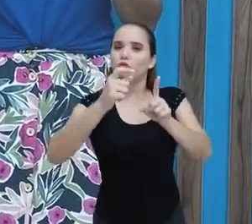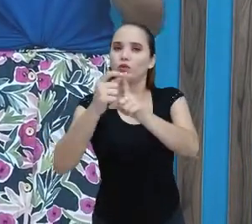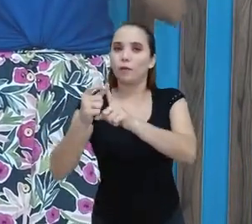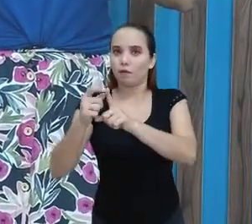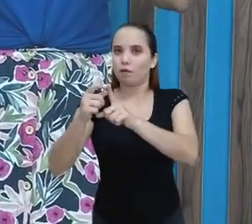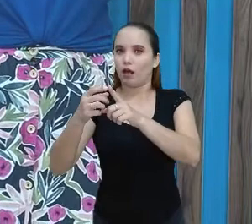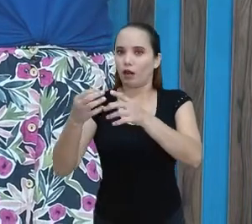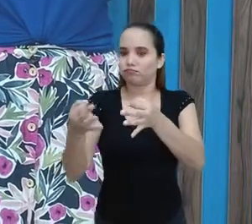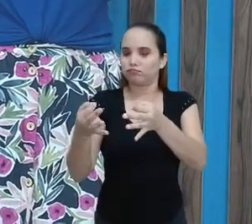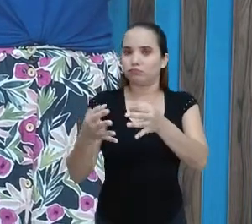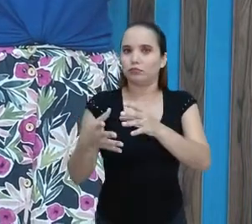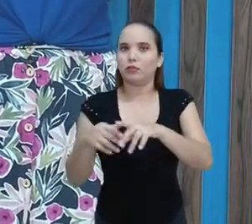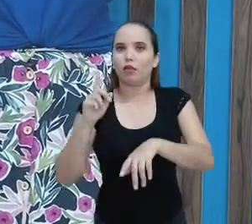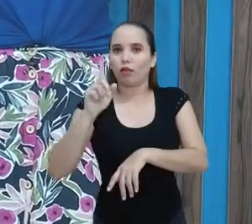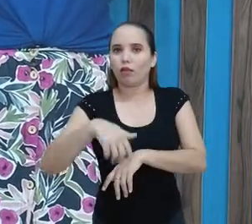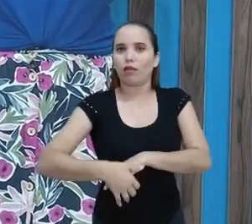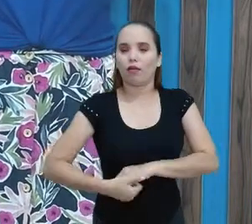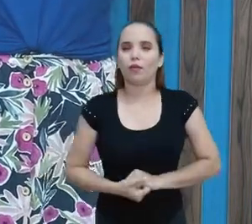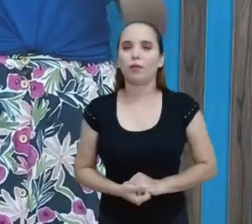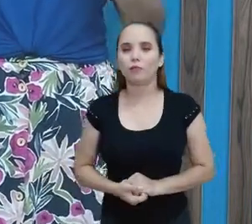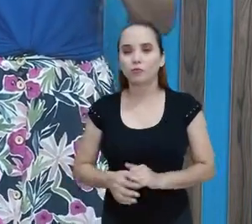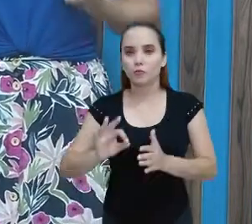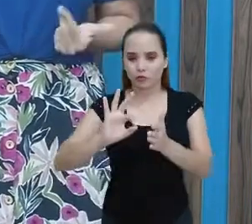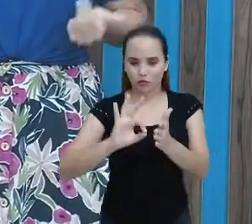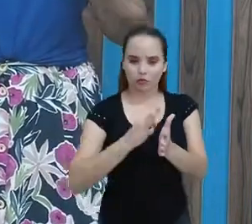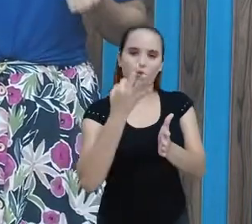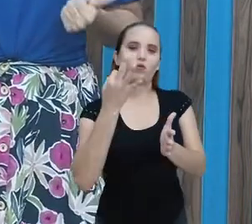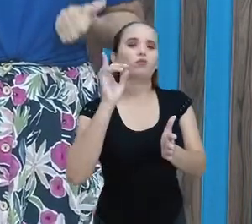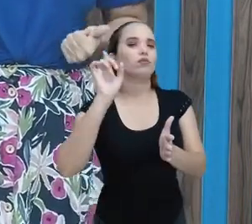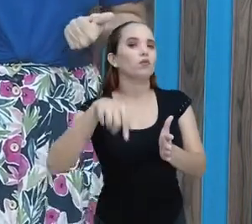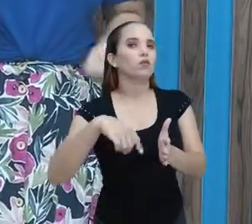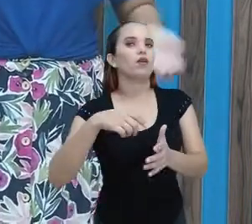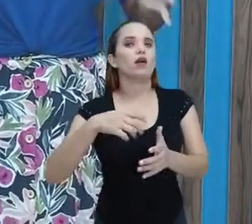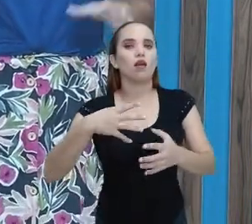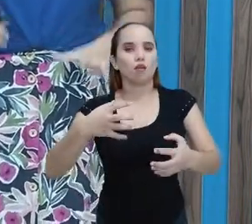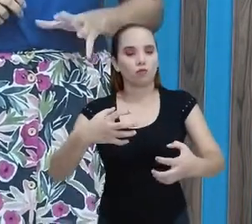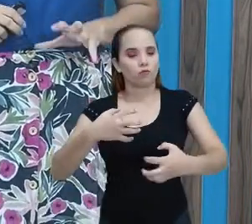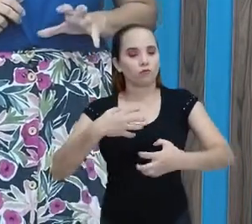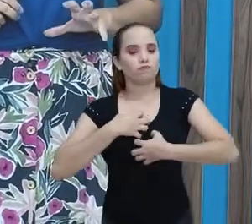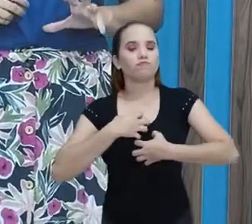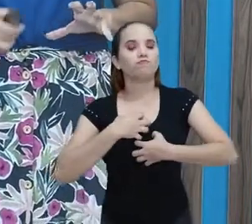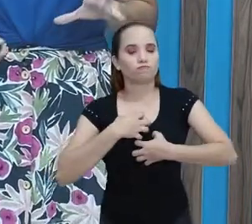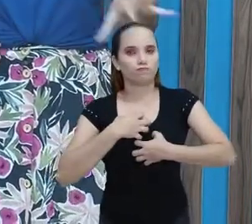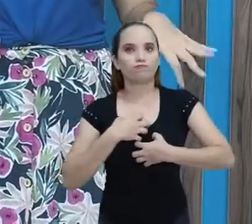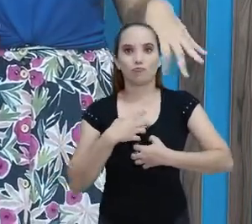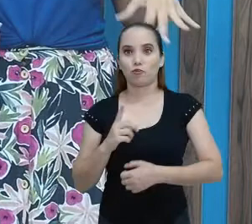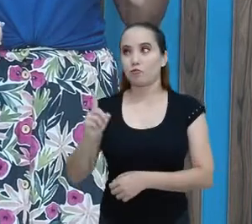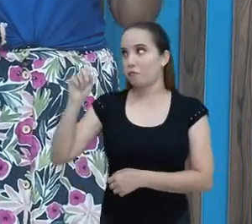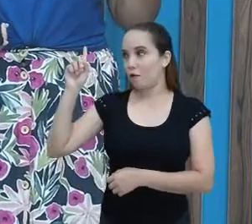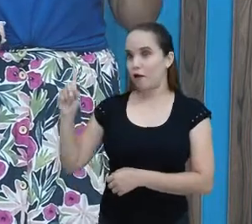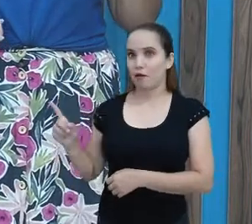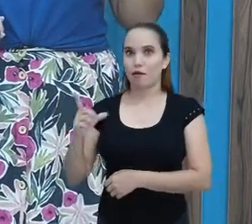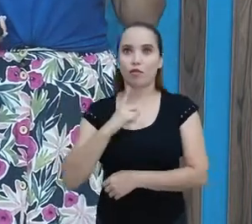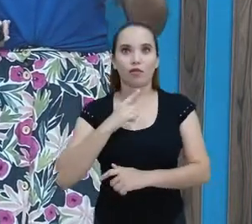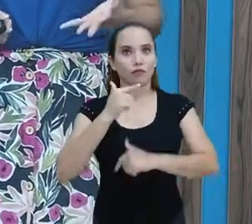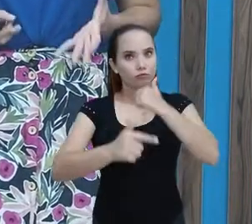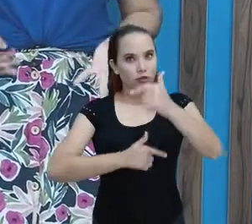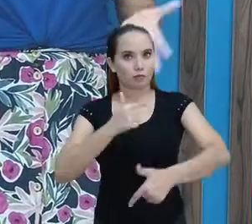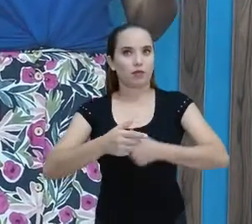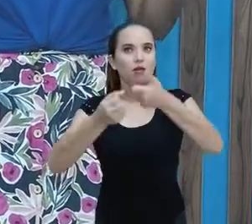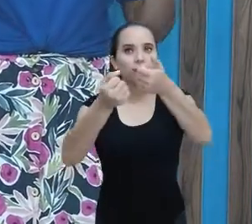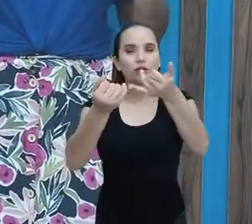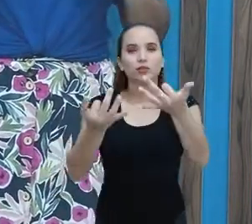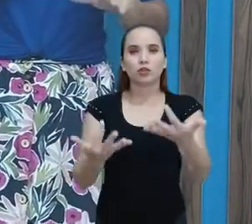né? E ele é um autor, então a forma é essencial. Aqui a gente vai trabalhar uma